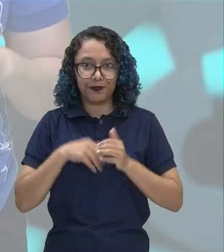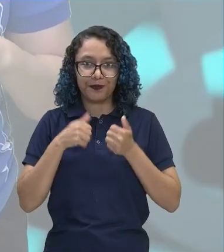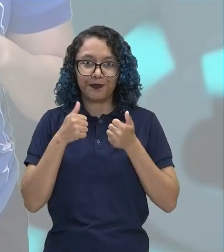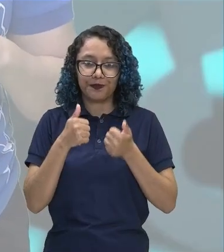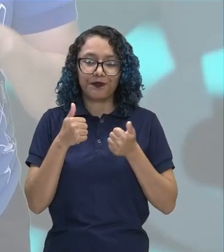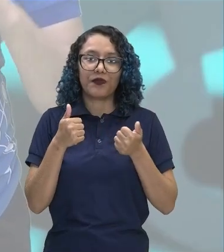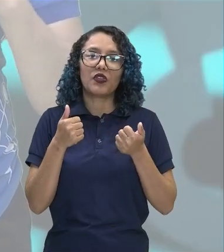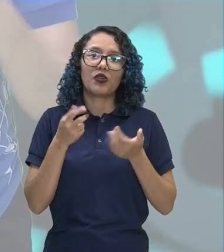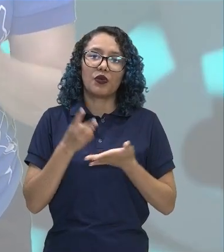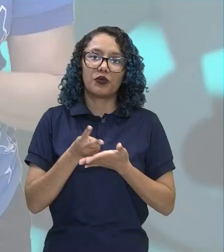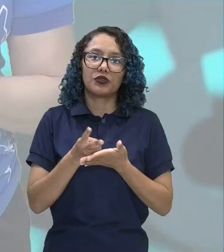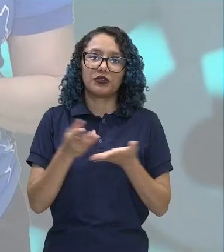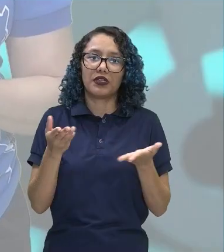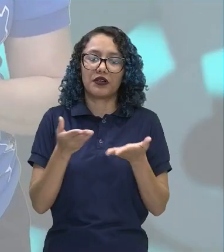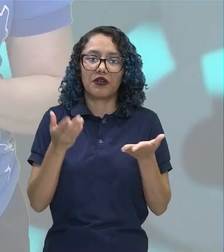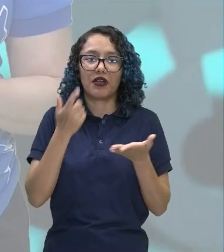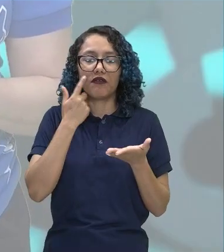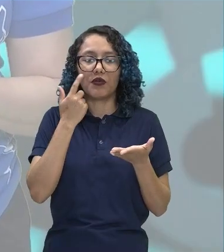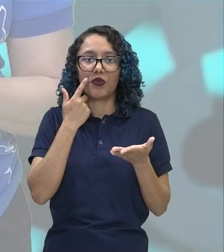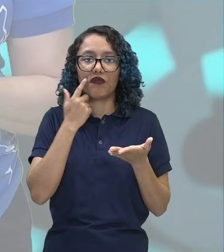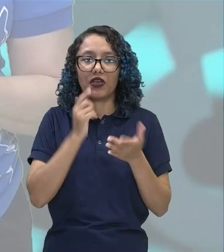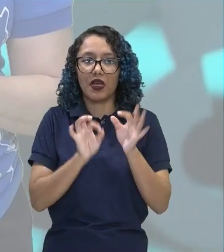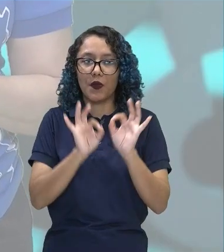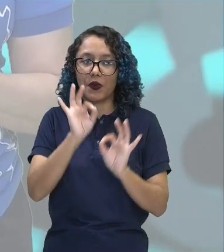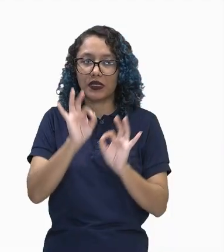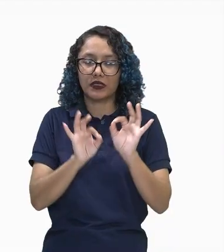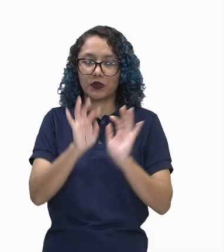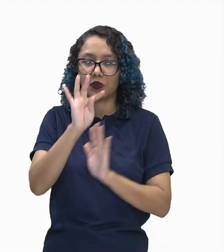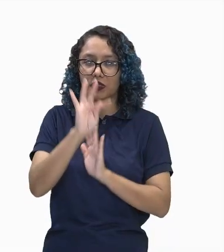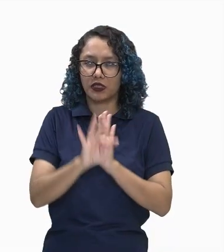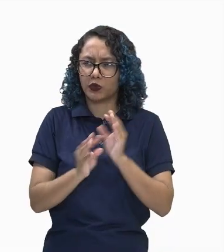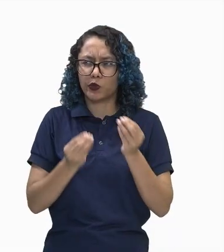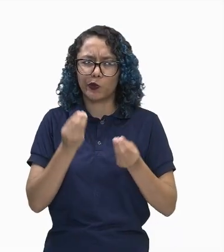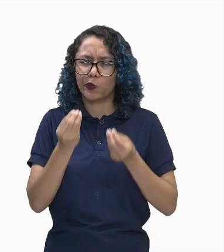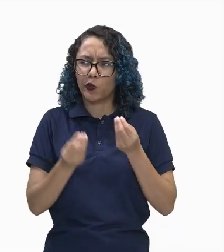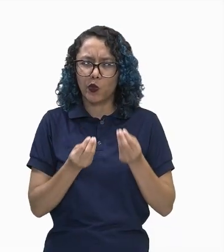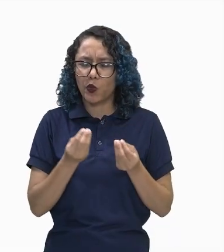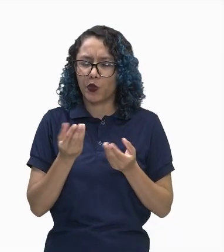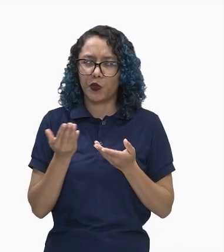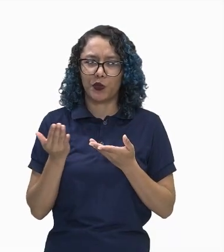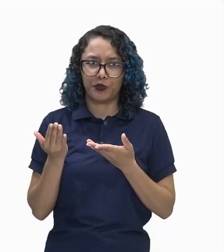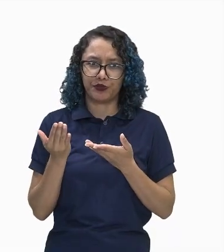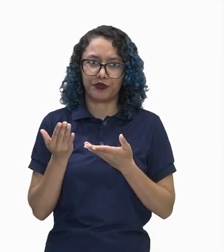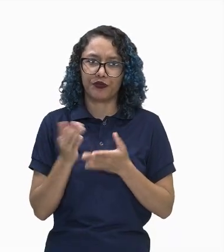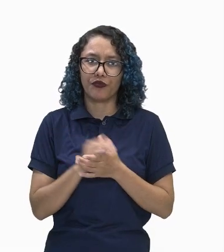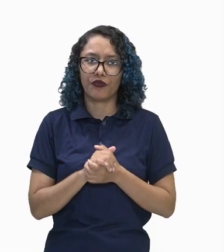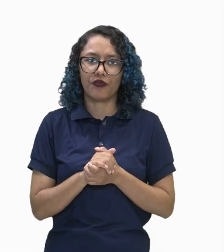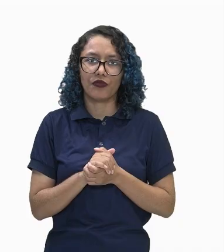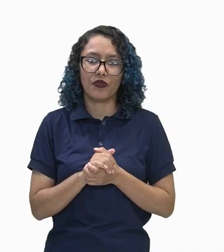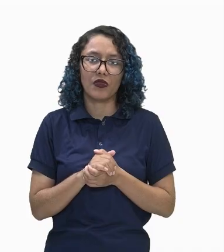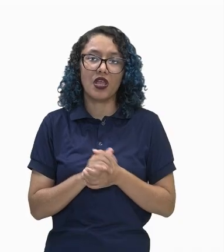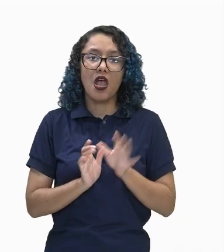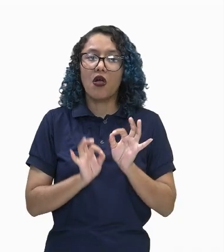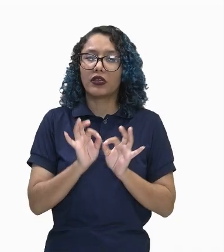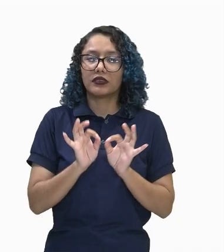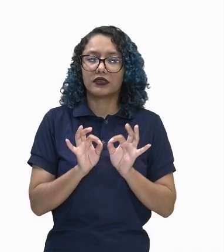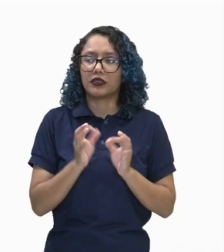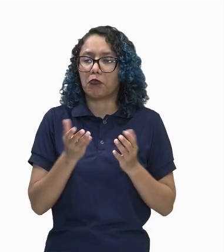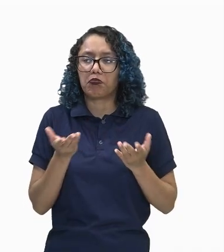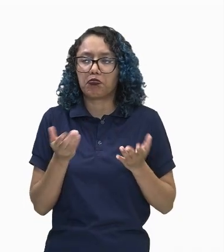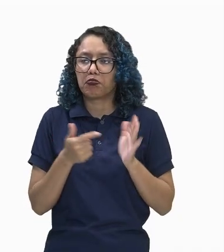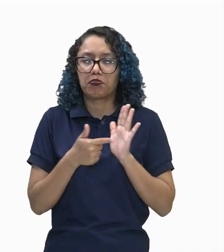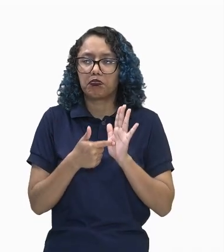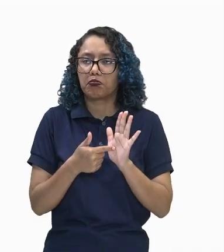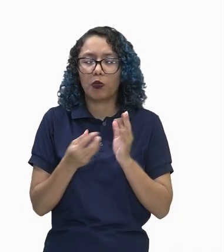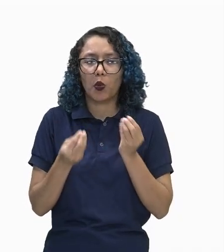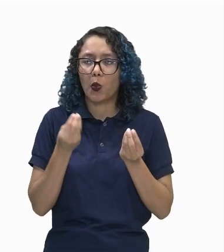A gente fala da organização do texto, como se apresenta esta organização. A